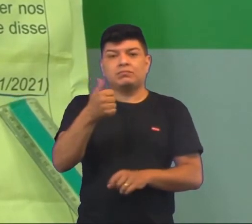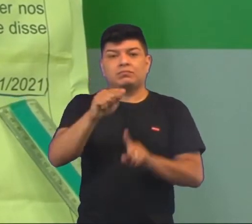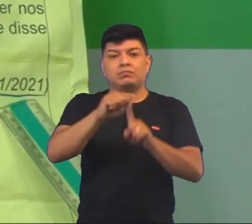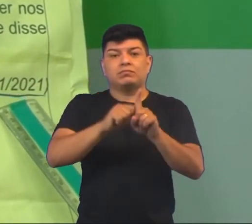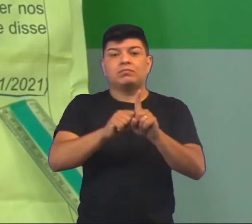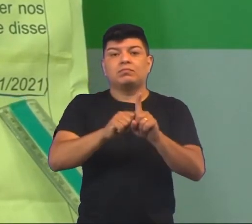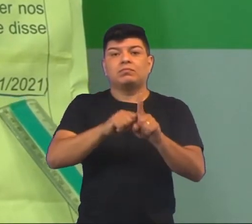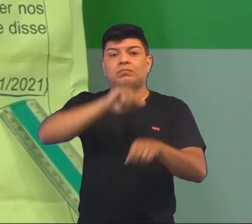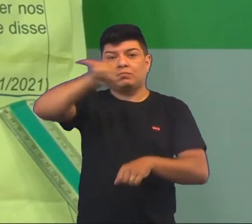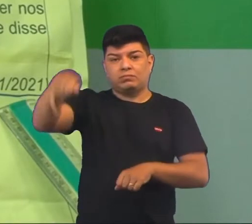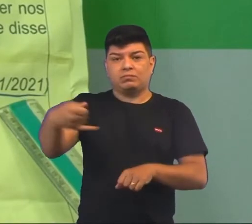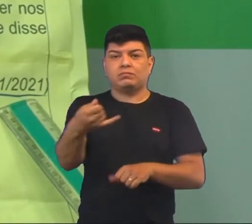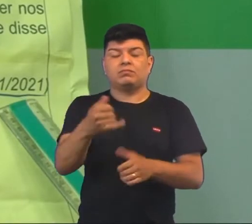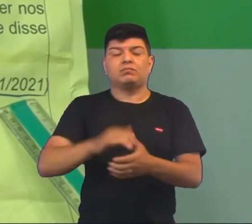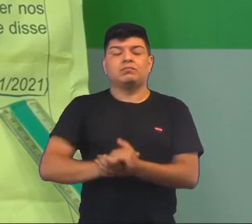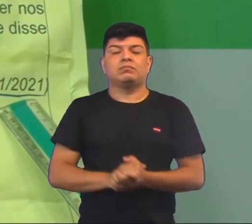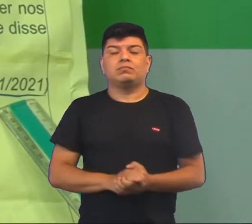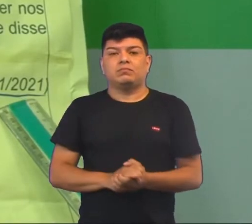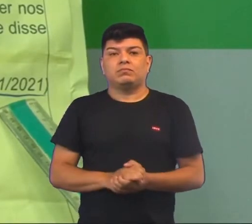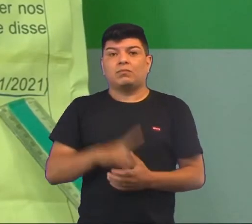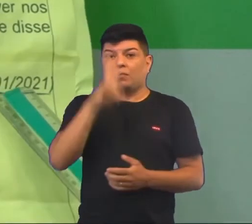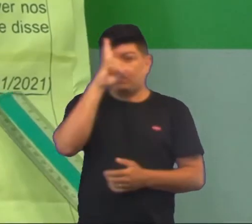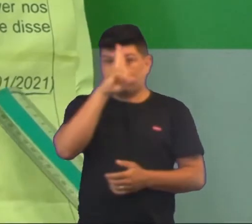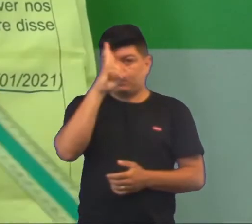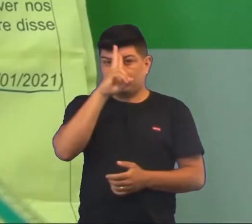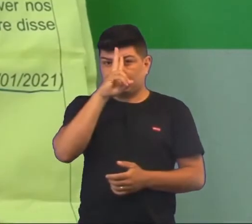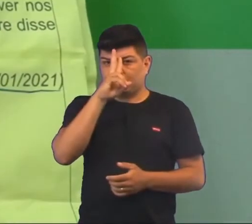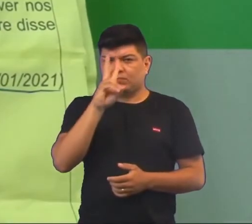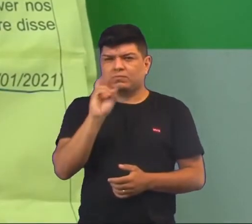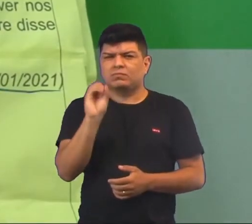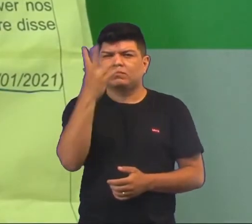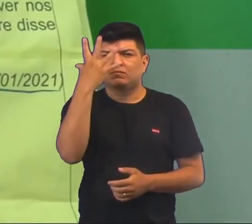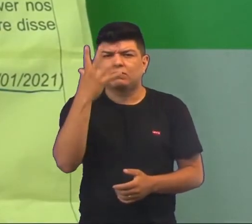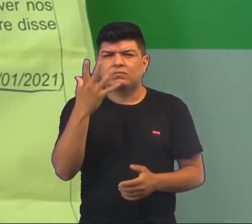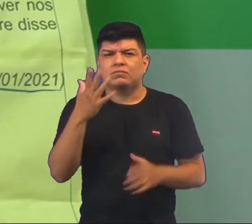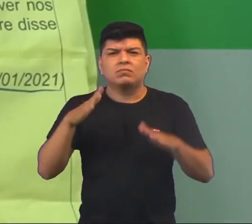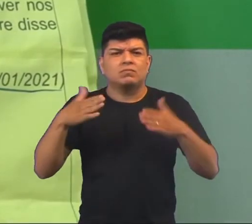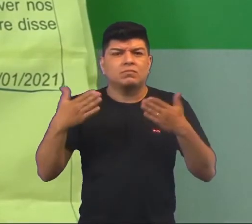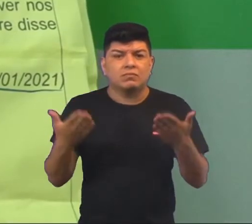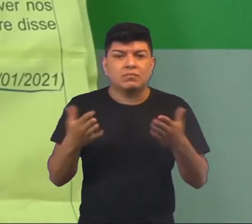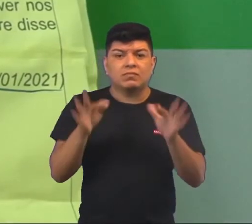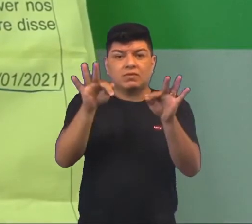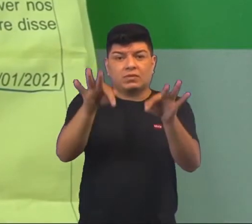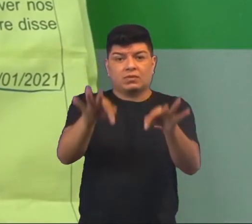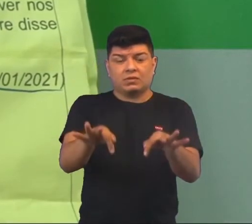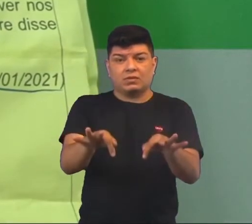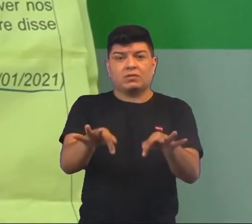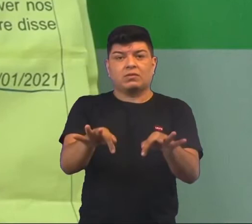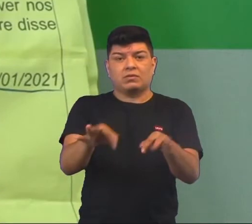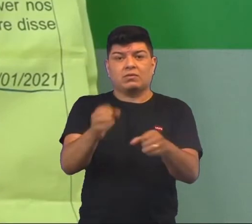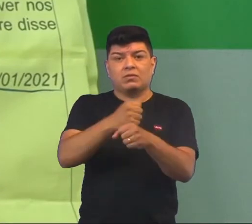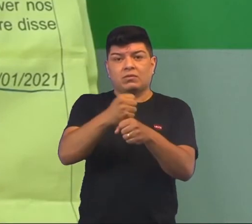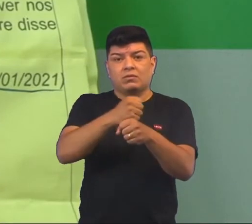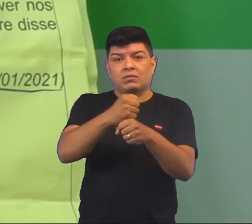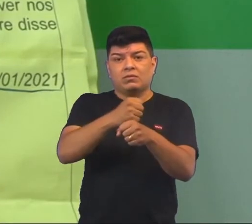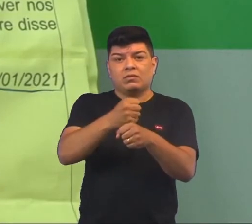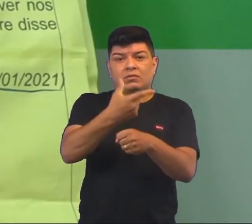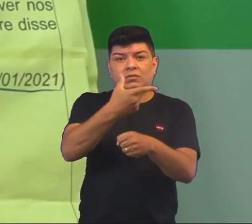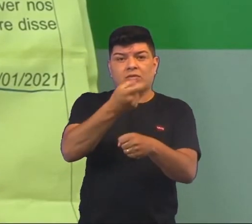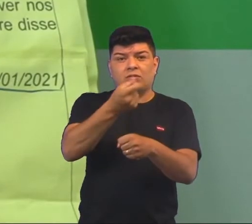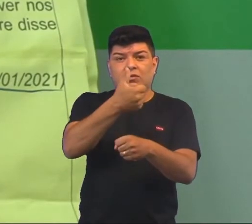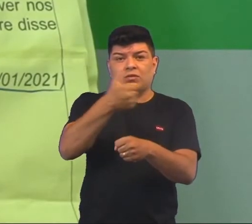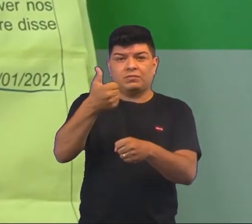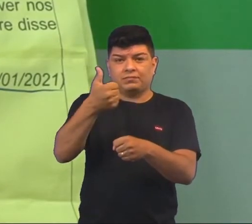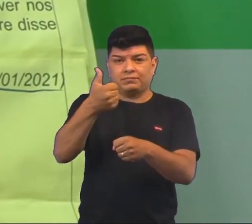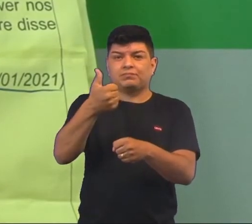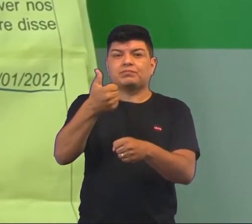1, ok? Lembrando, mas isso ocorreu quando, ó? No fim de 2021,